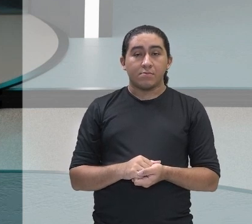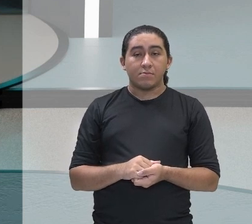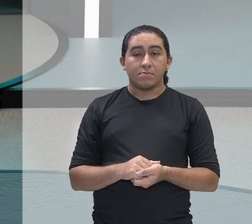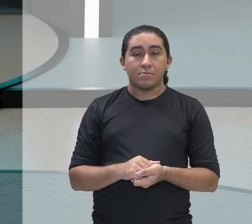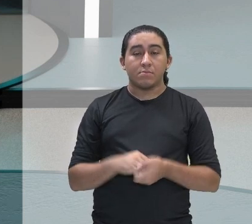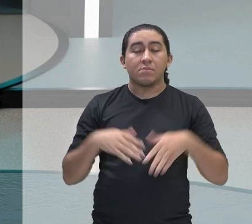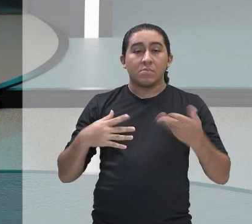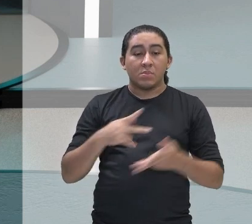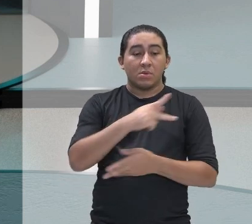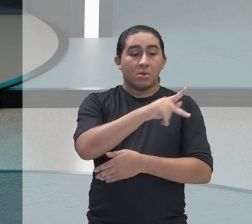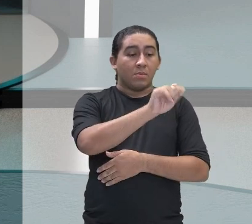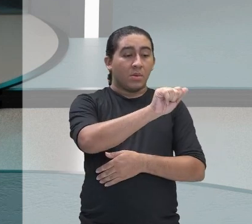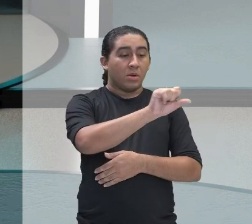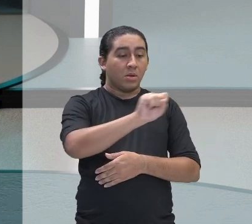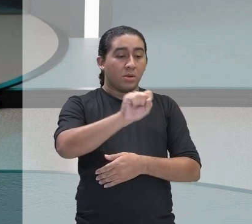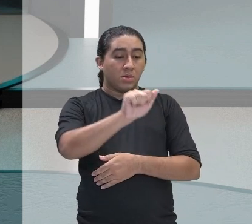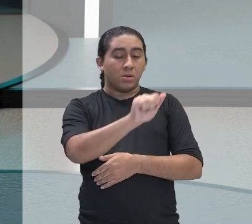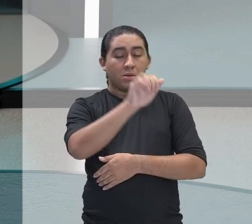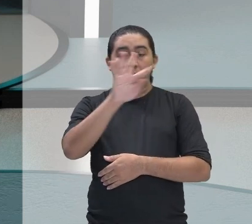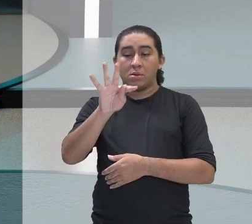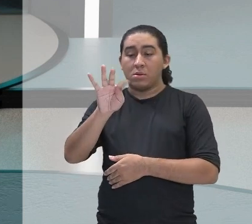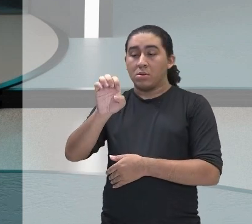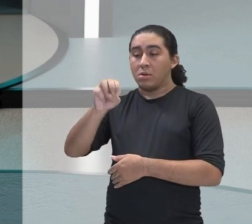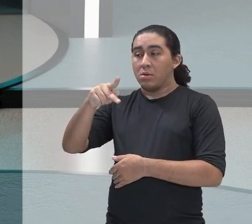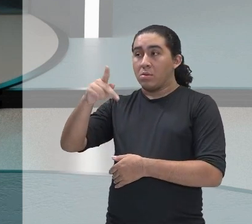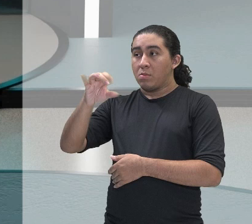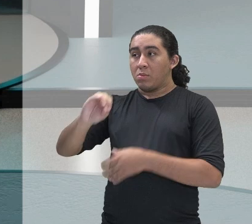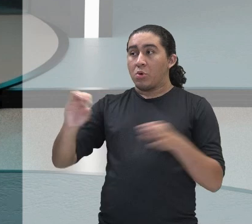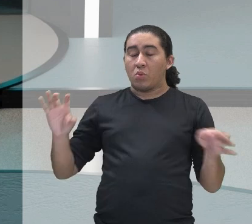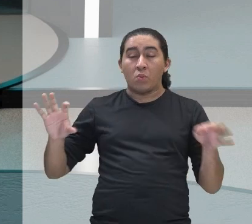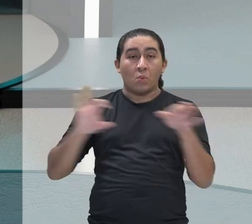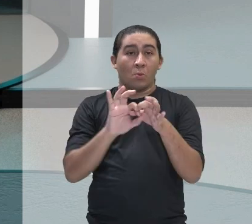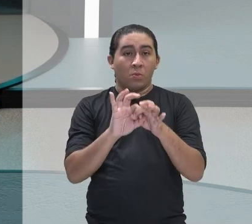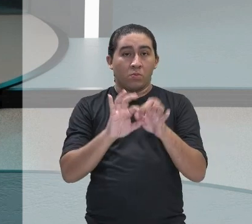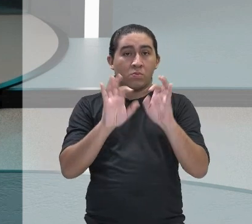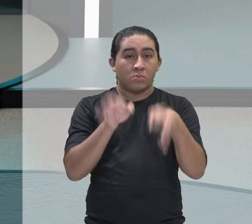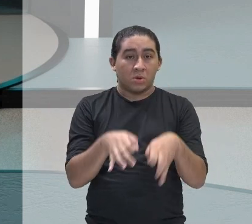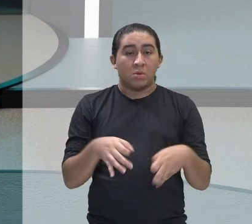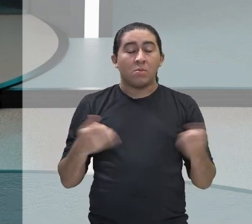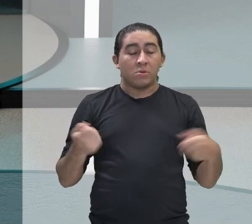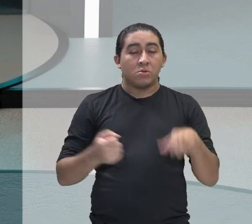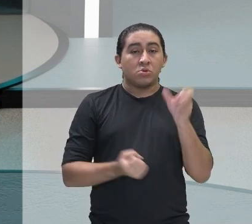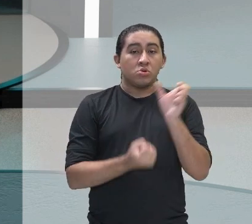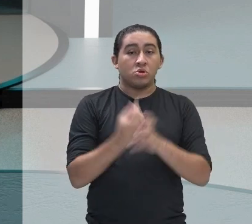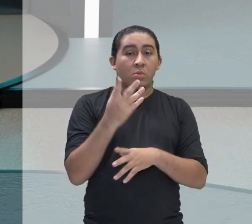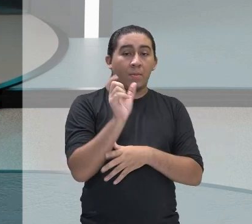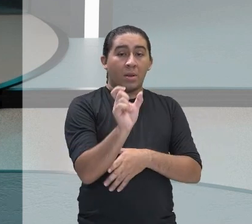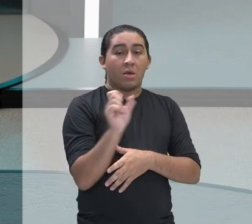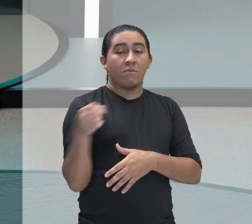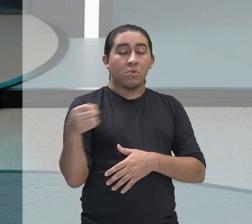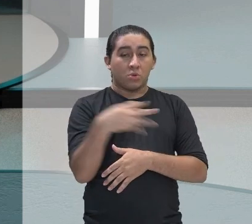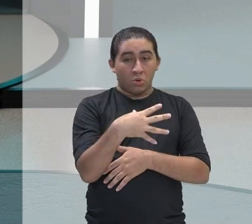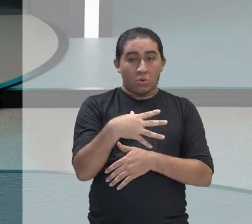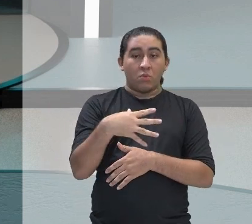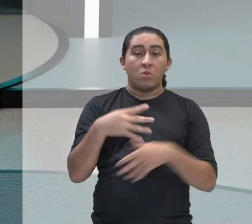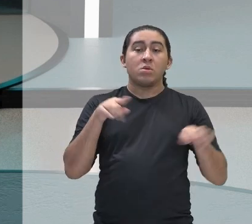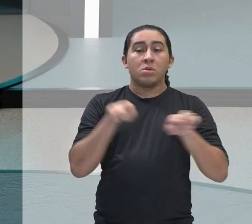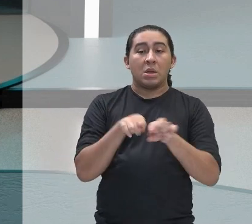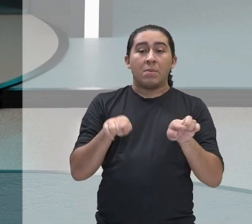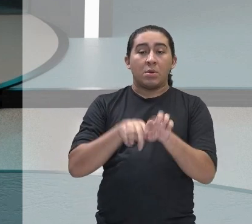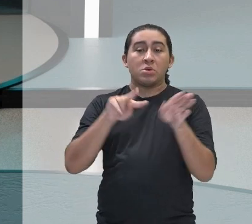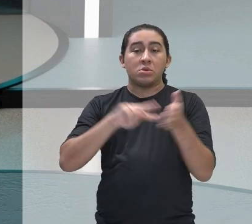são separadas, são simples, nós juntamos passatempo para formar outra palavra e